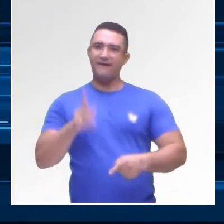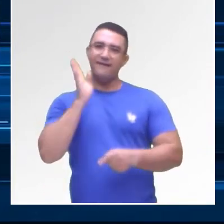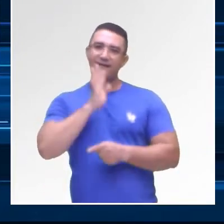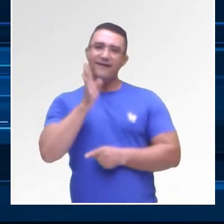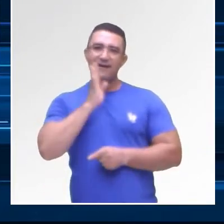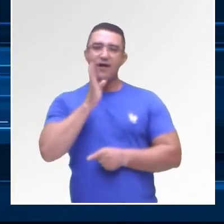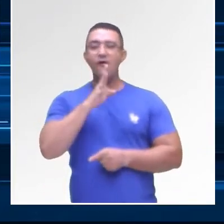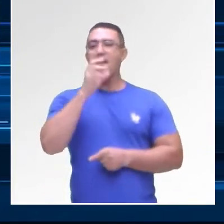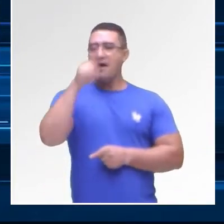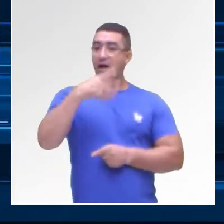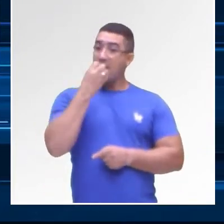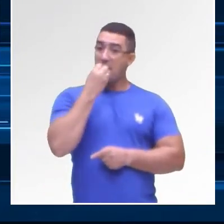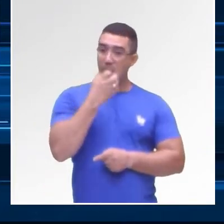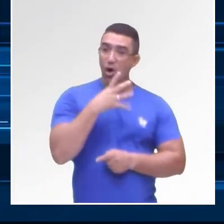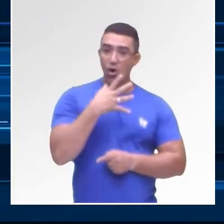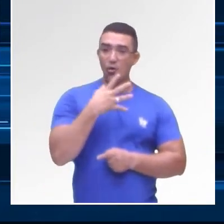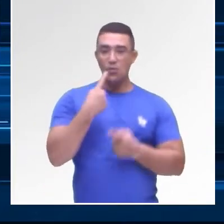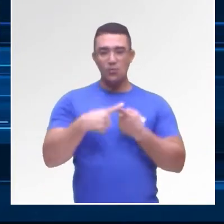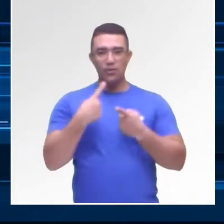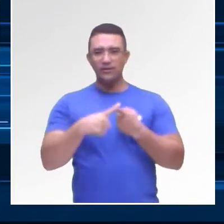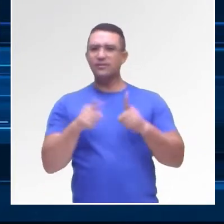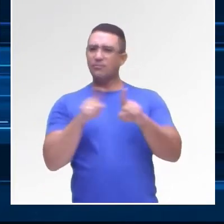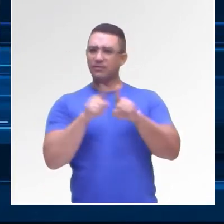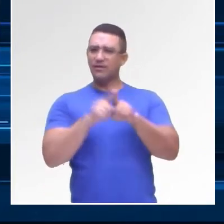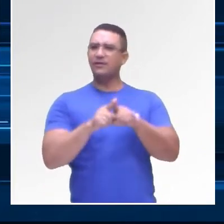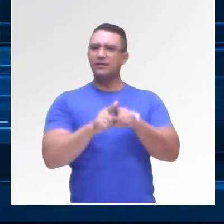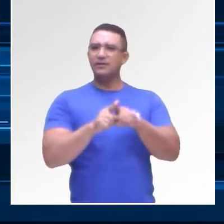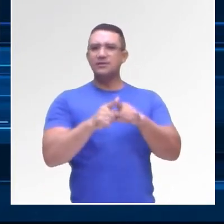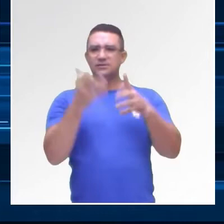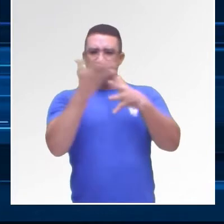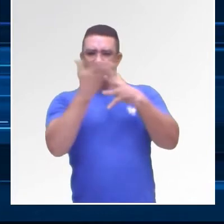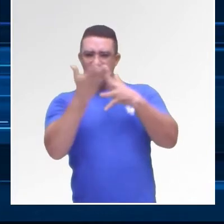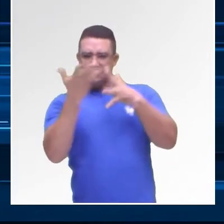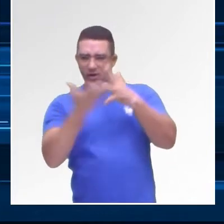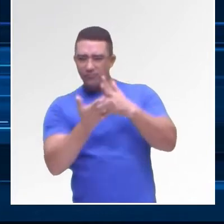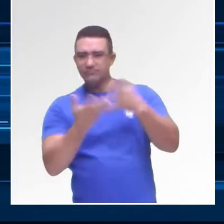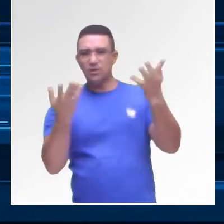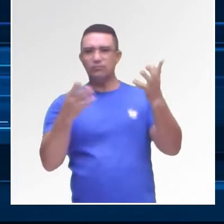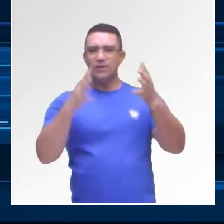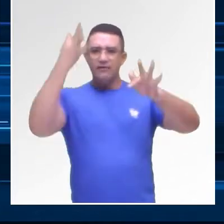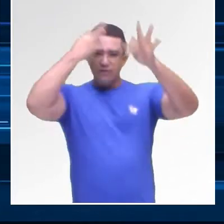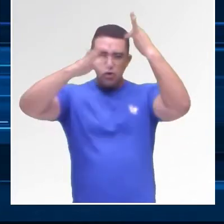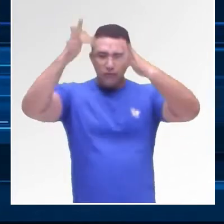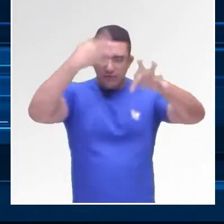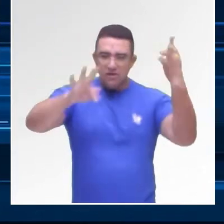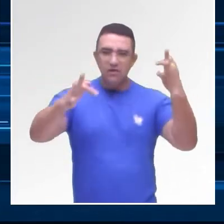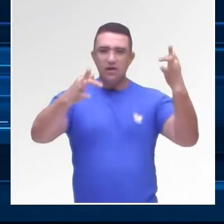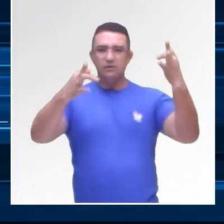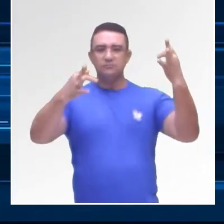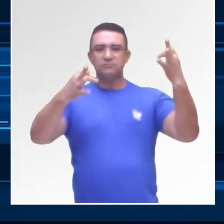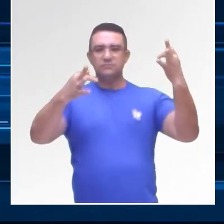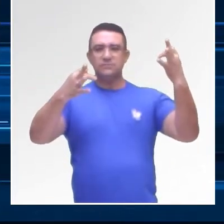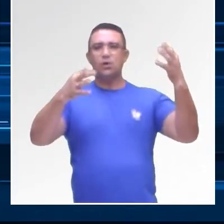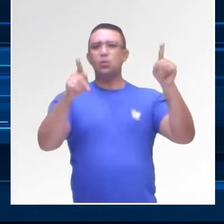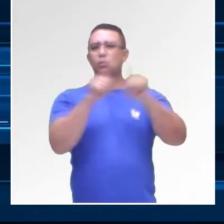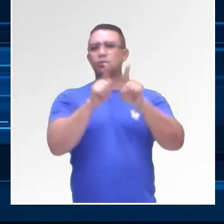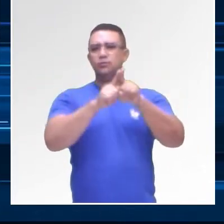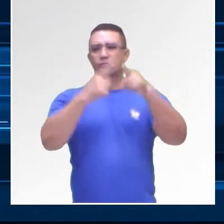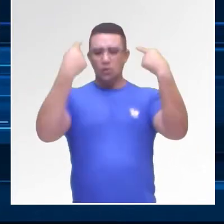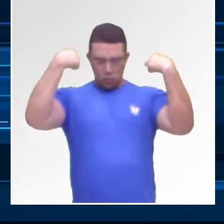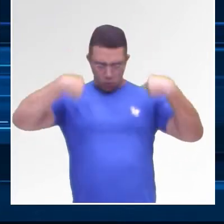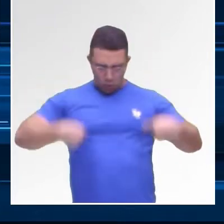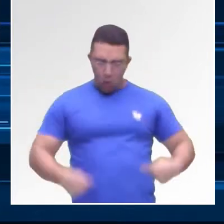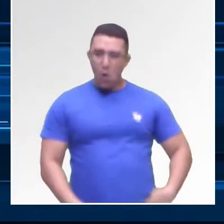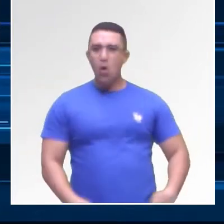lado psicológico, um lado fisiológico, um lado filosófico em torno de toda essa